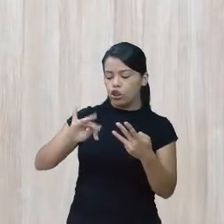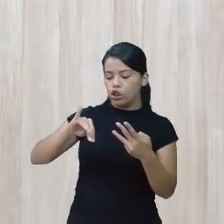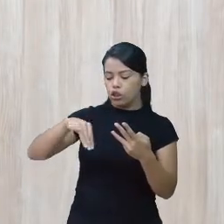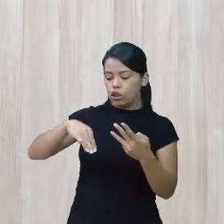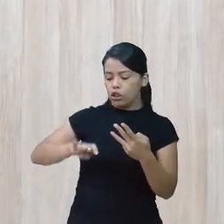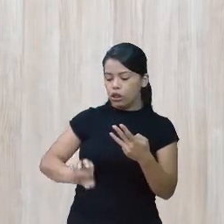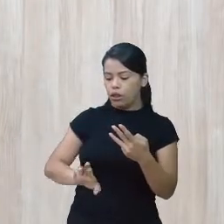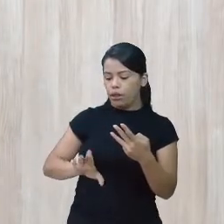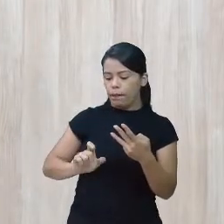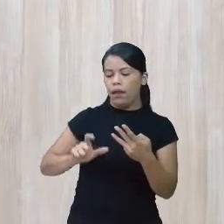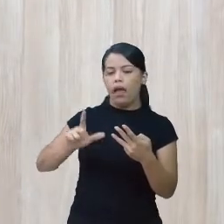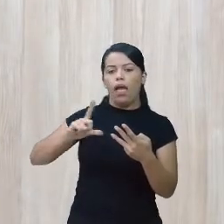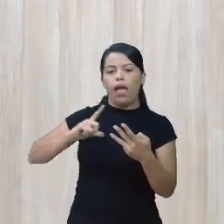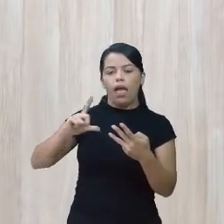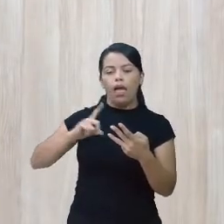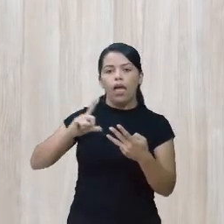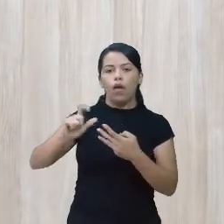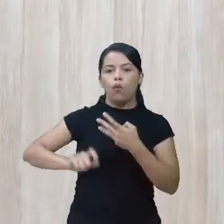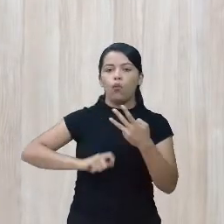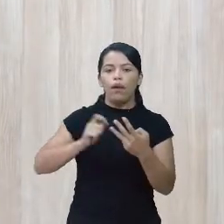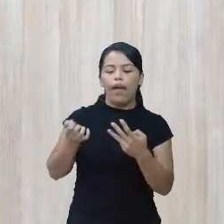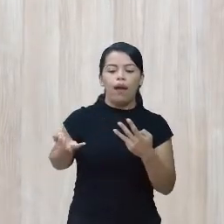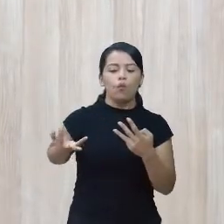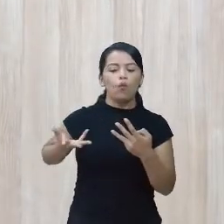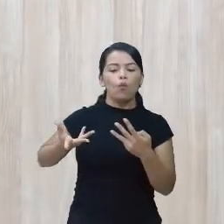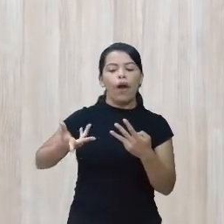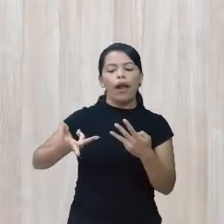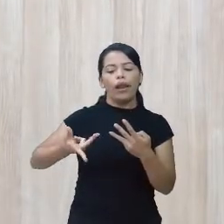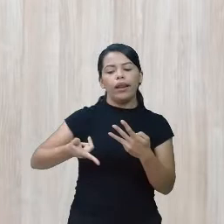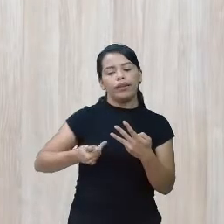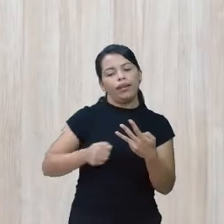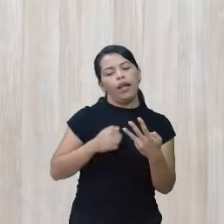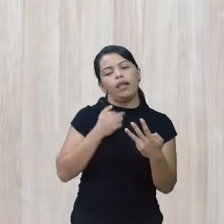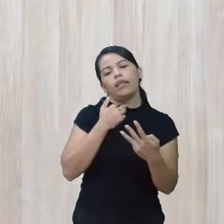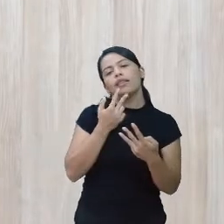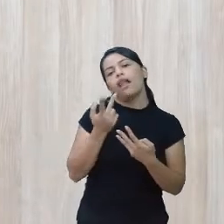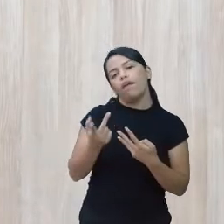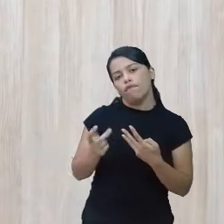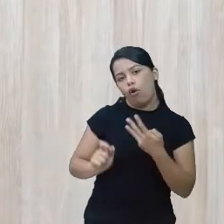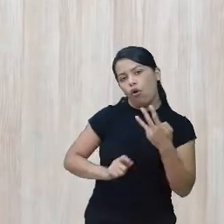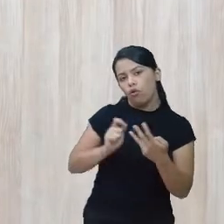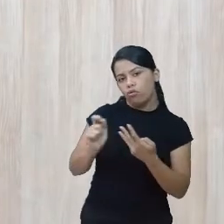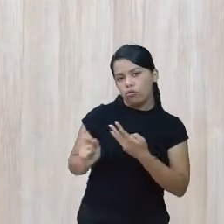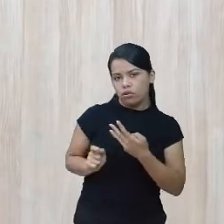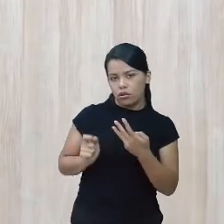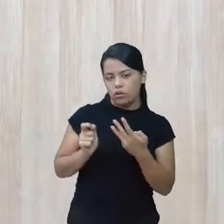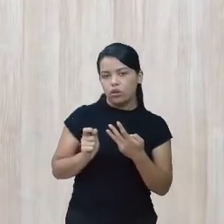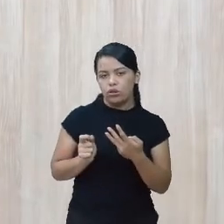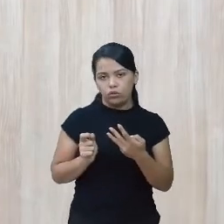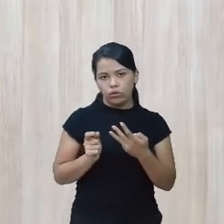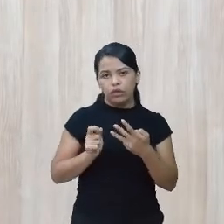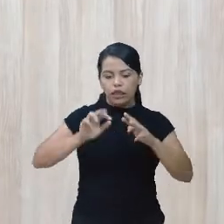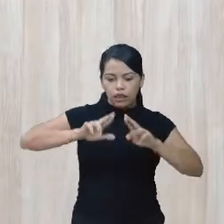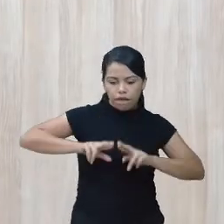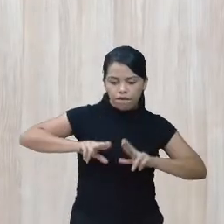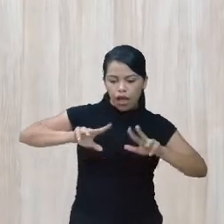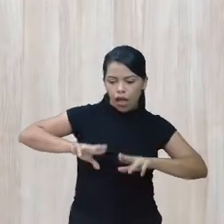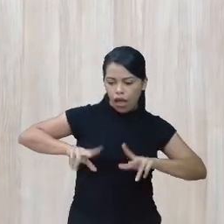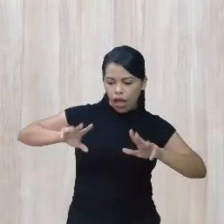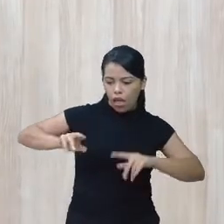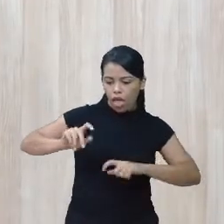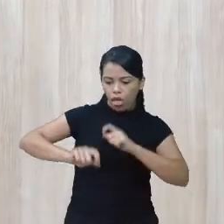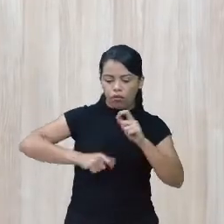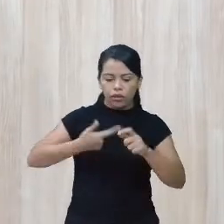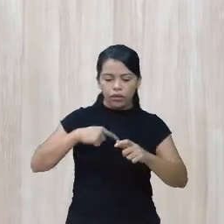propriedade sonora relacionada com a qualidade, ok? Que é o que define, é o que distingue um som do outro. O som da